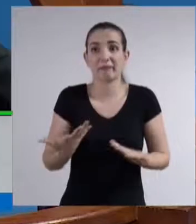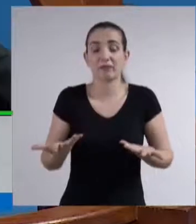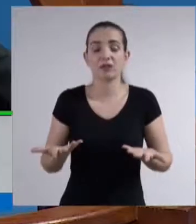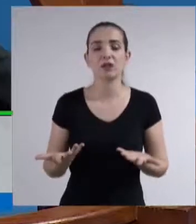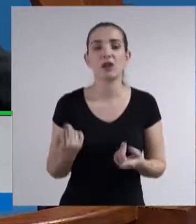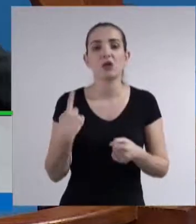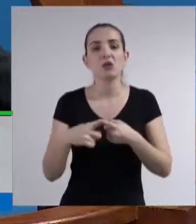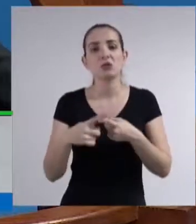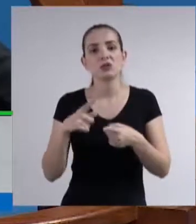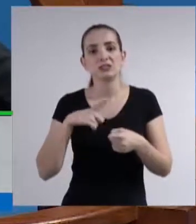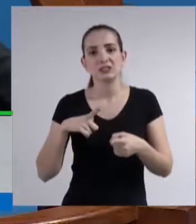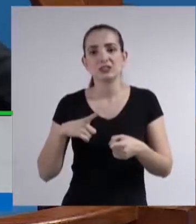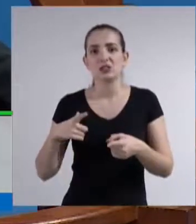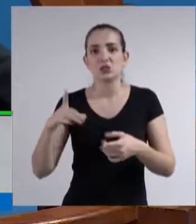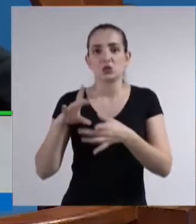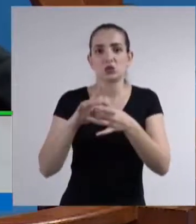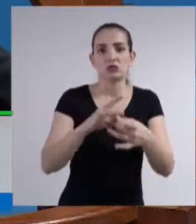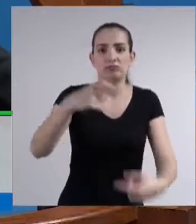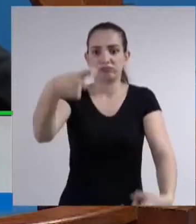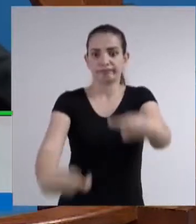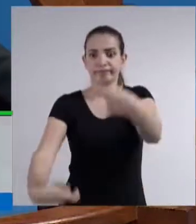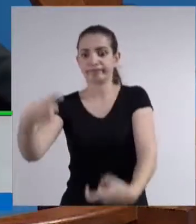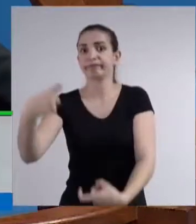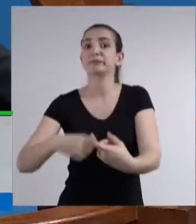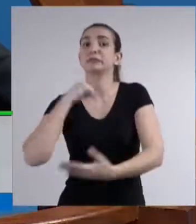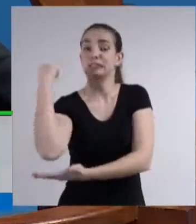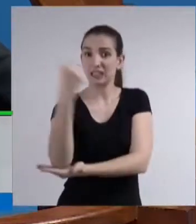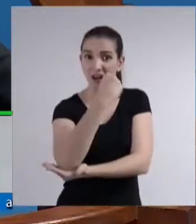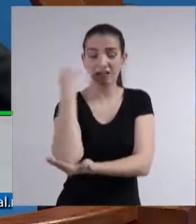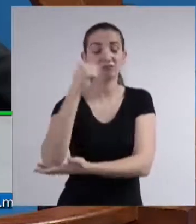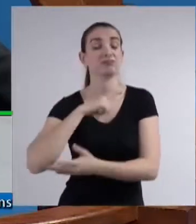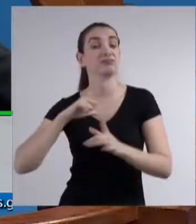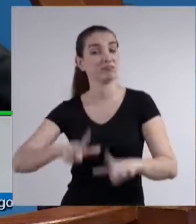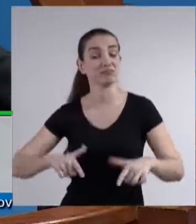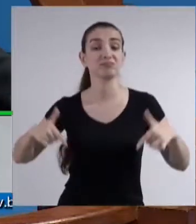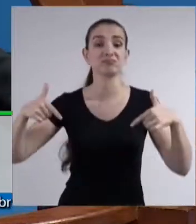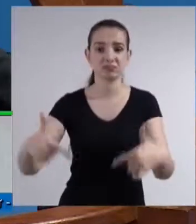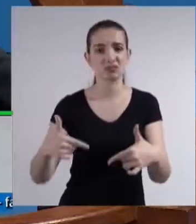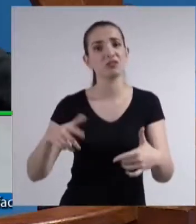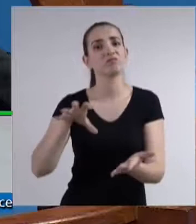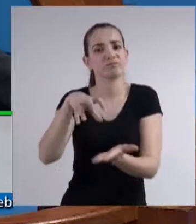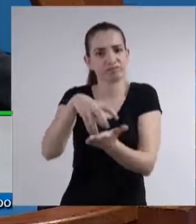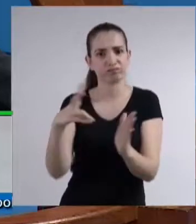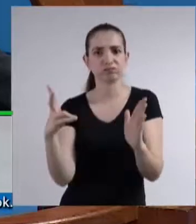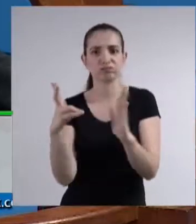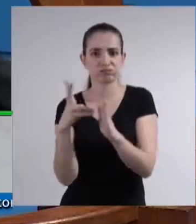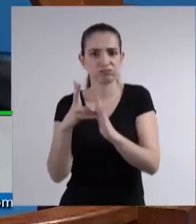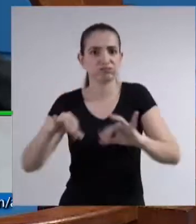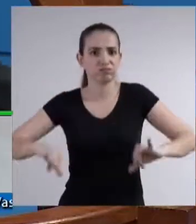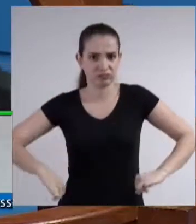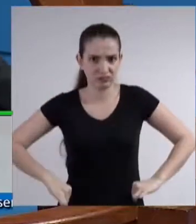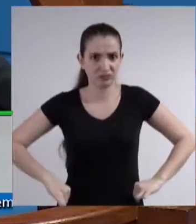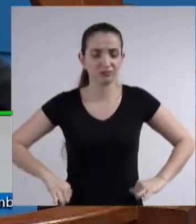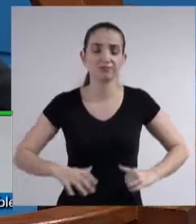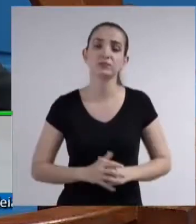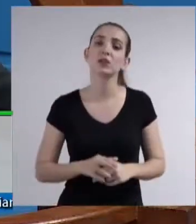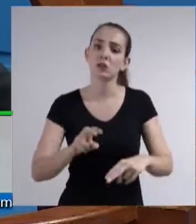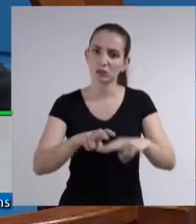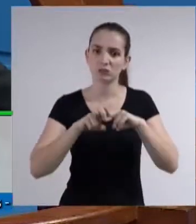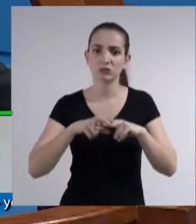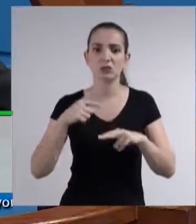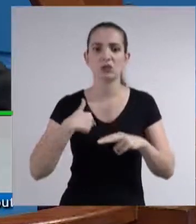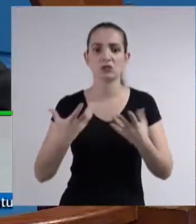enfrentando situações de guerra, como nós vimos ontem ali naquela área. Então, eu queria fazer esse